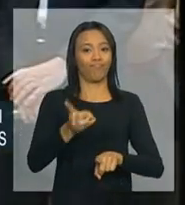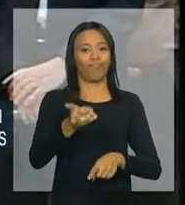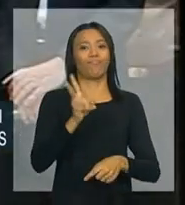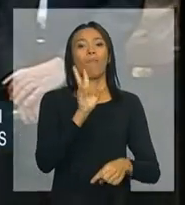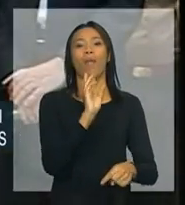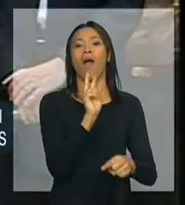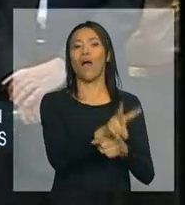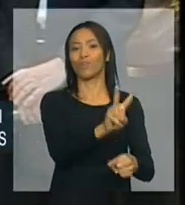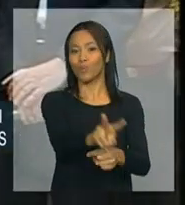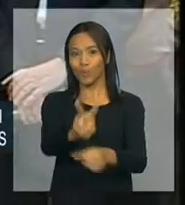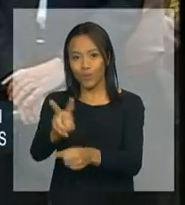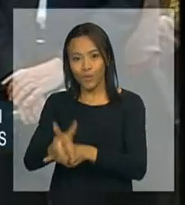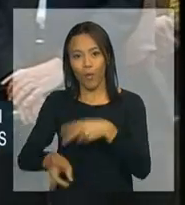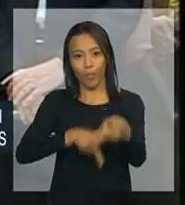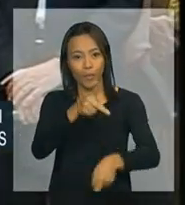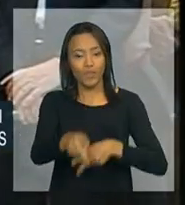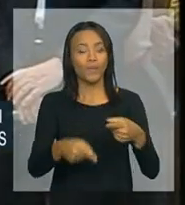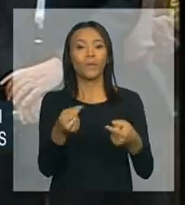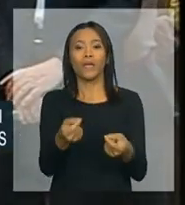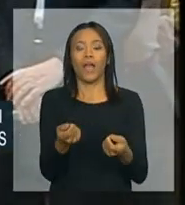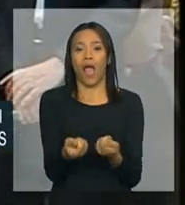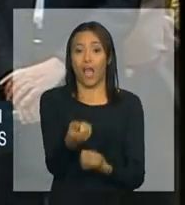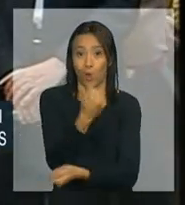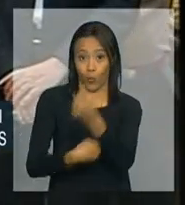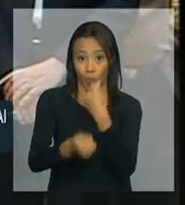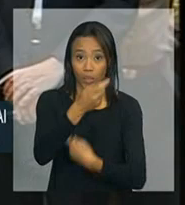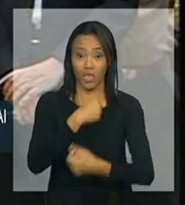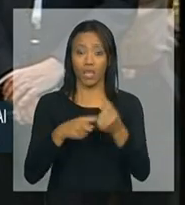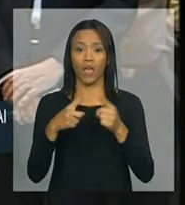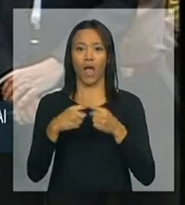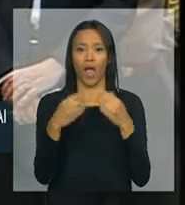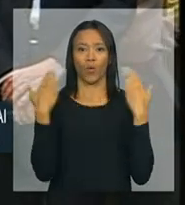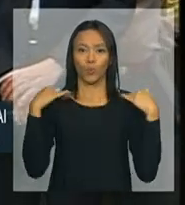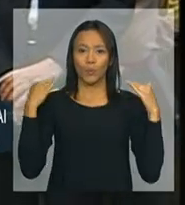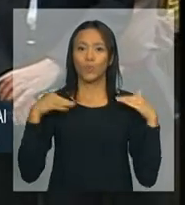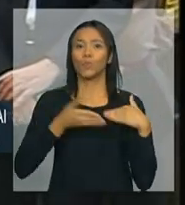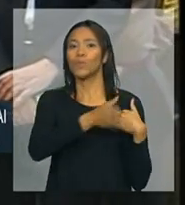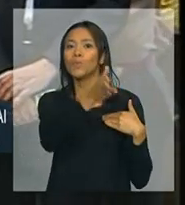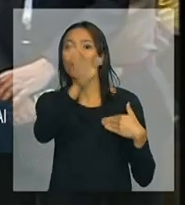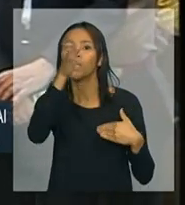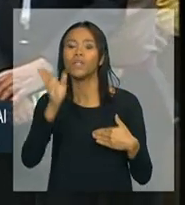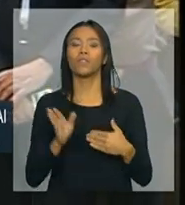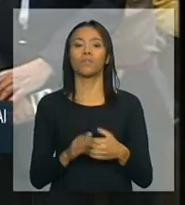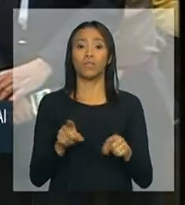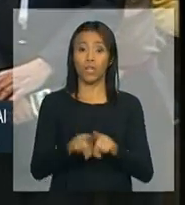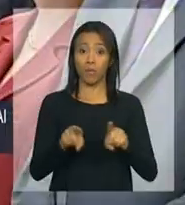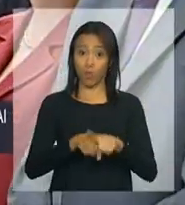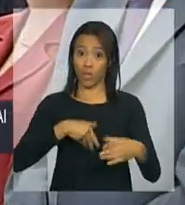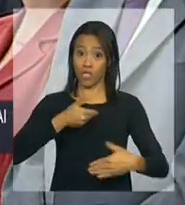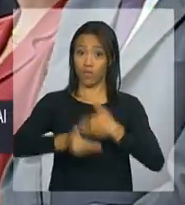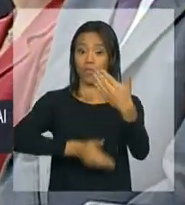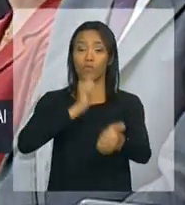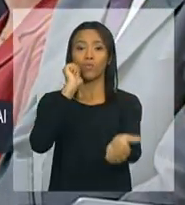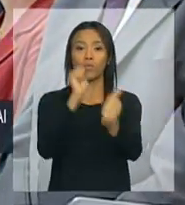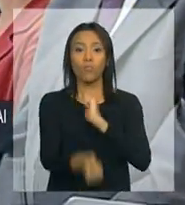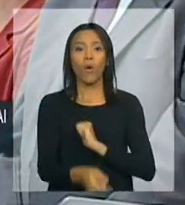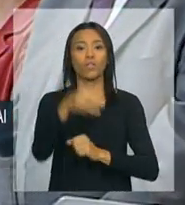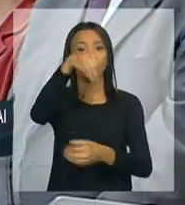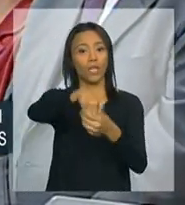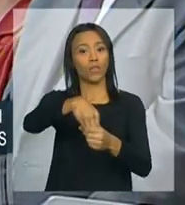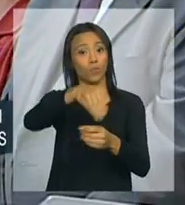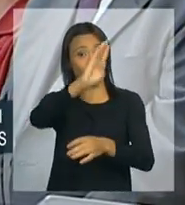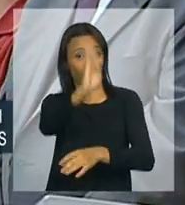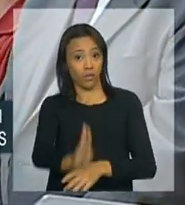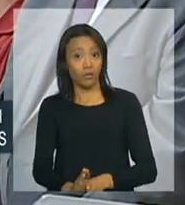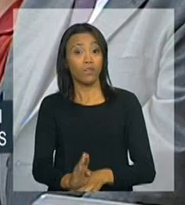incentivo à nossa economia, ao turismo, ao desenvolvimento do esporte no Brasil e uma inserção no nosso país